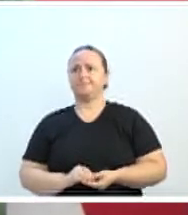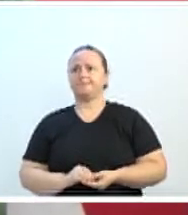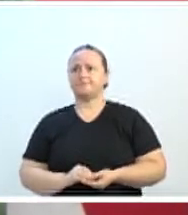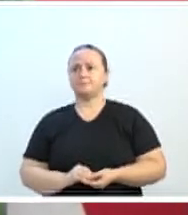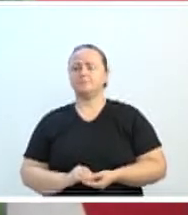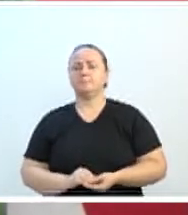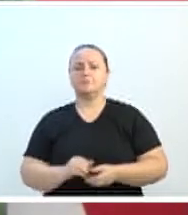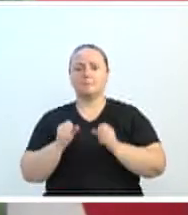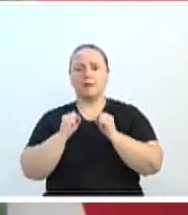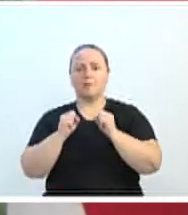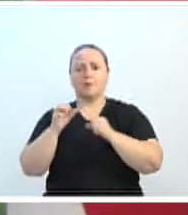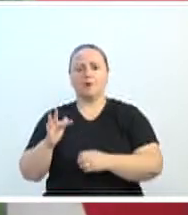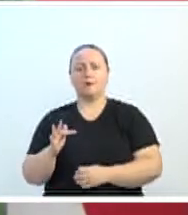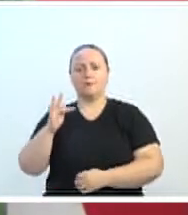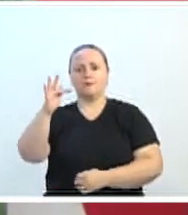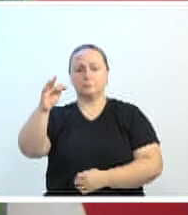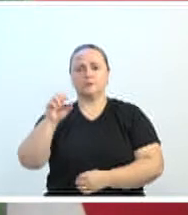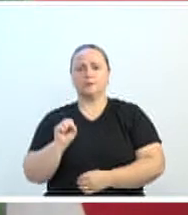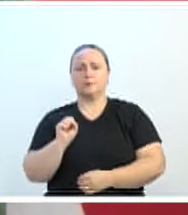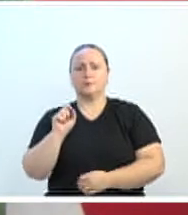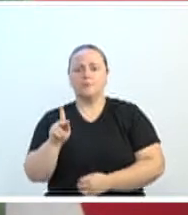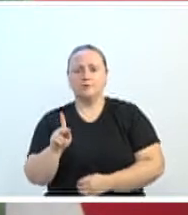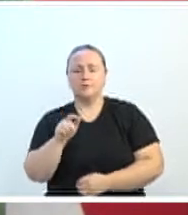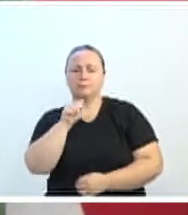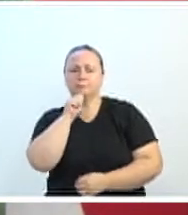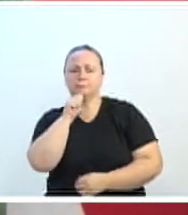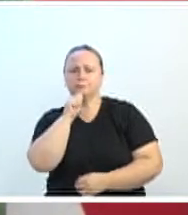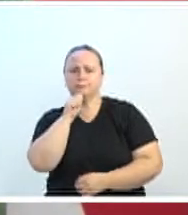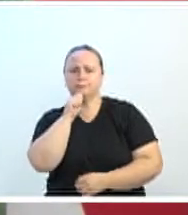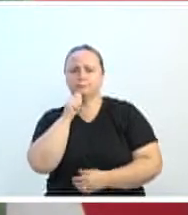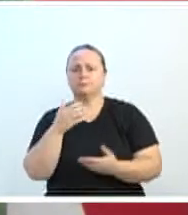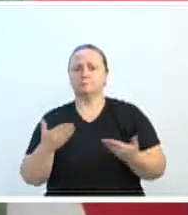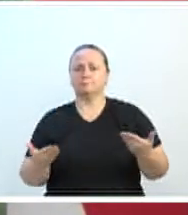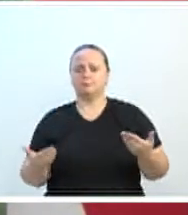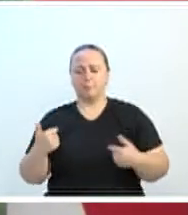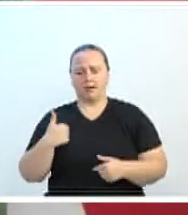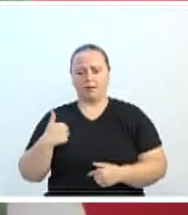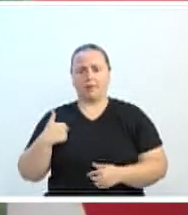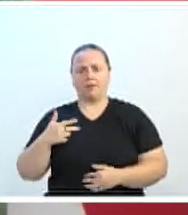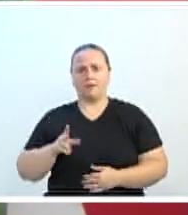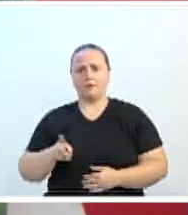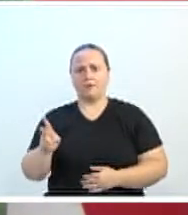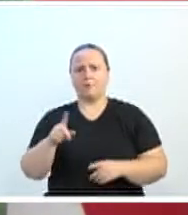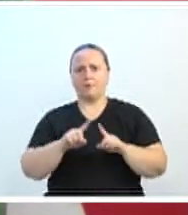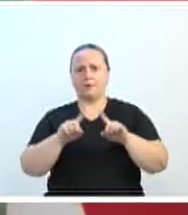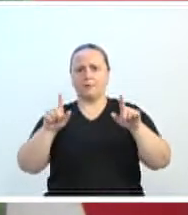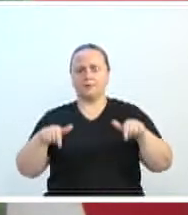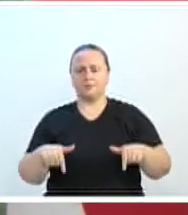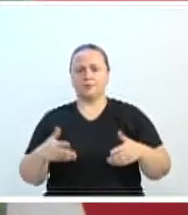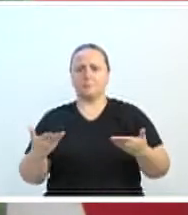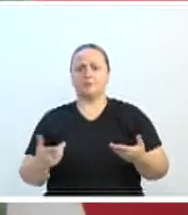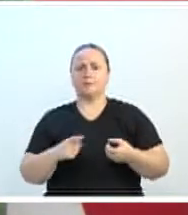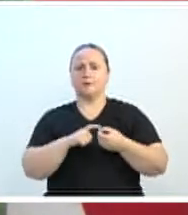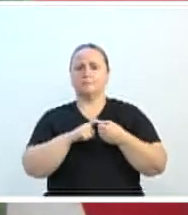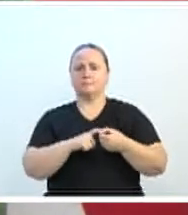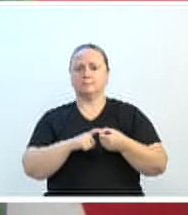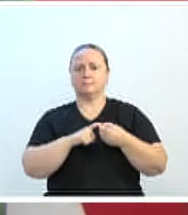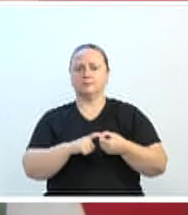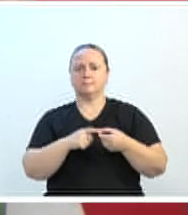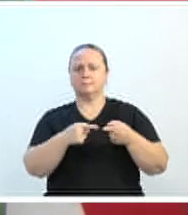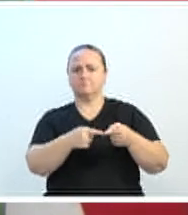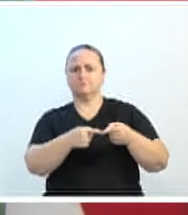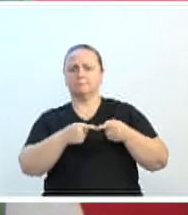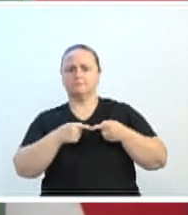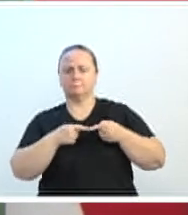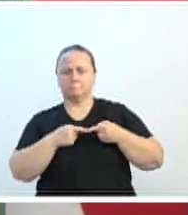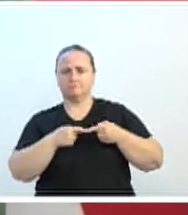não ter o nosso direito de aposentadoria. E eu me incluo nele. Continuo servidor, Meu vínculo com a prefeitura está suspenso, não